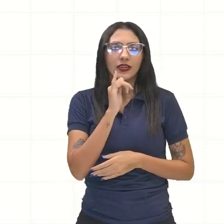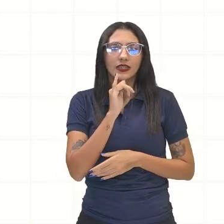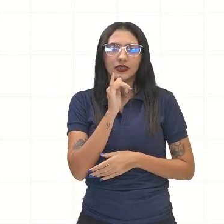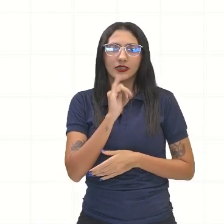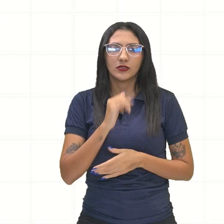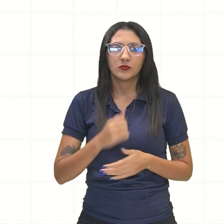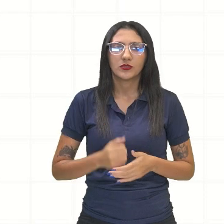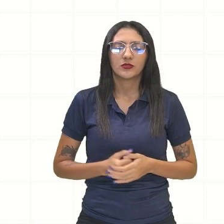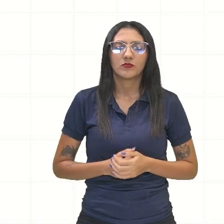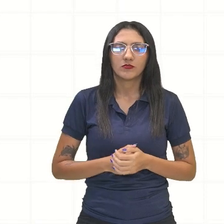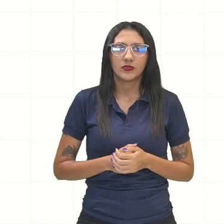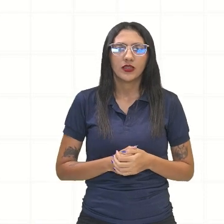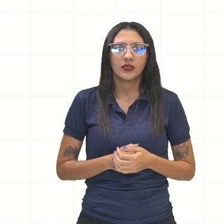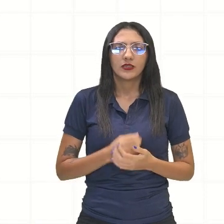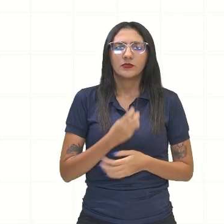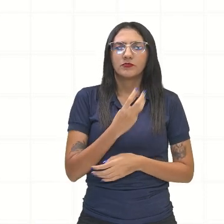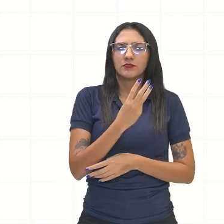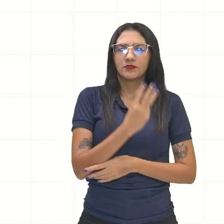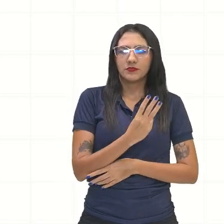ó,